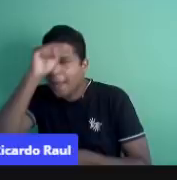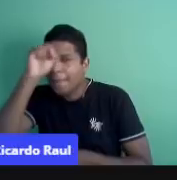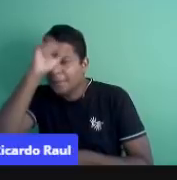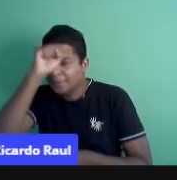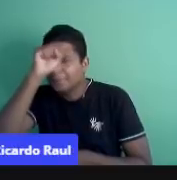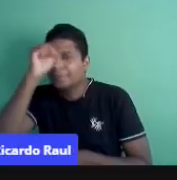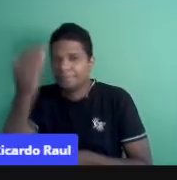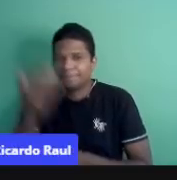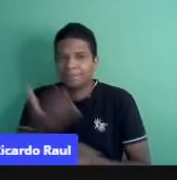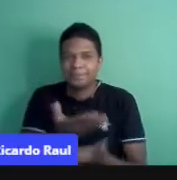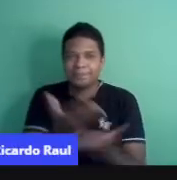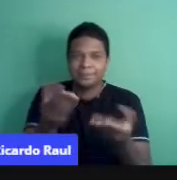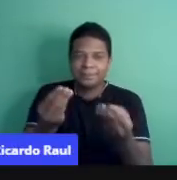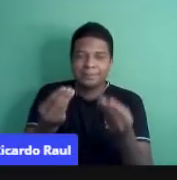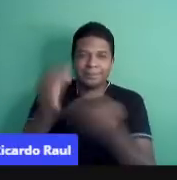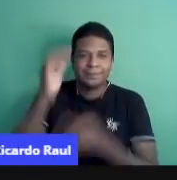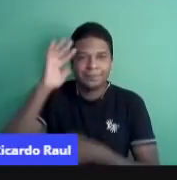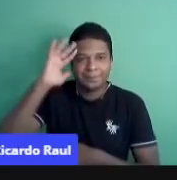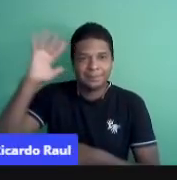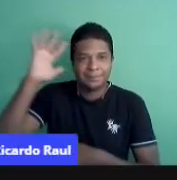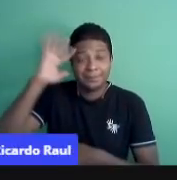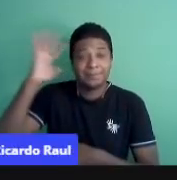vocês refletirem.